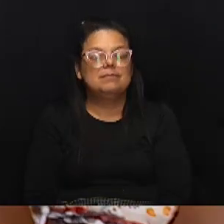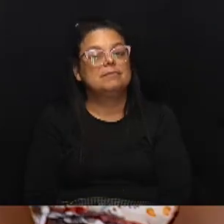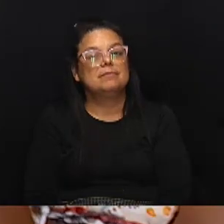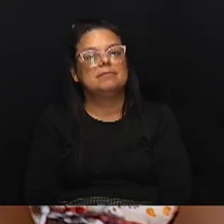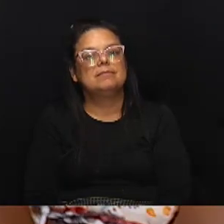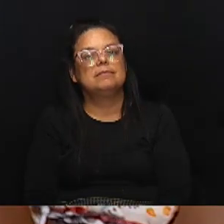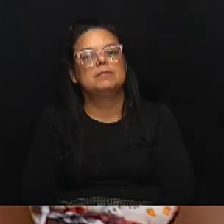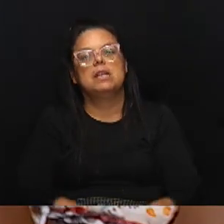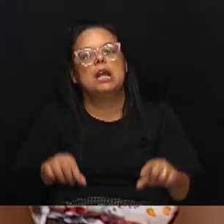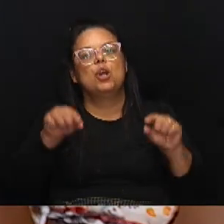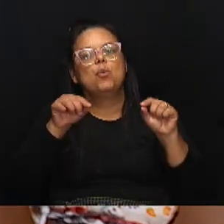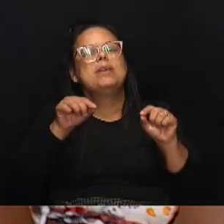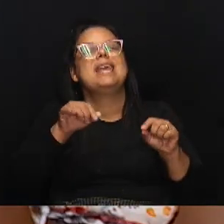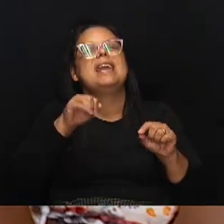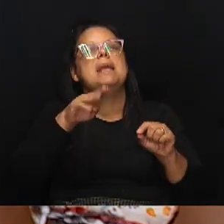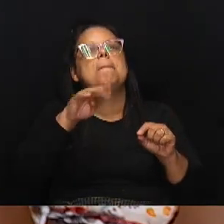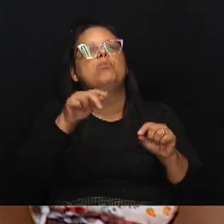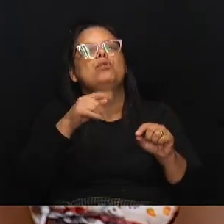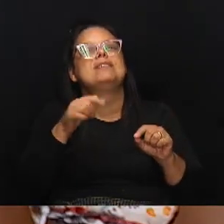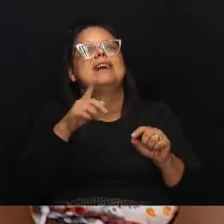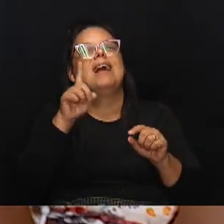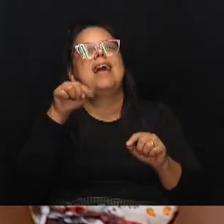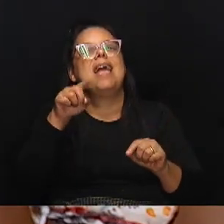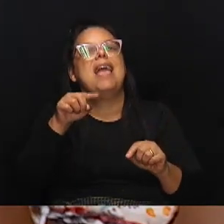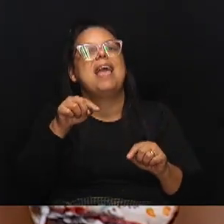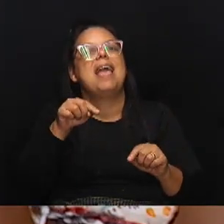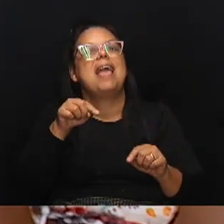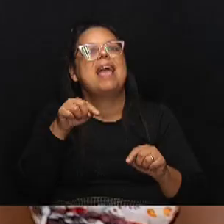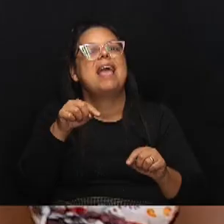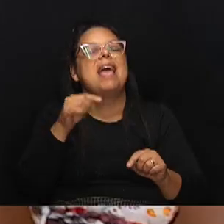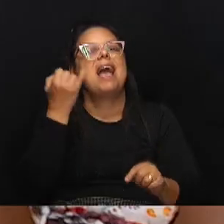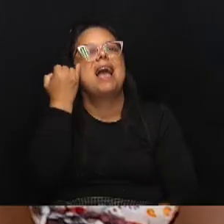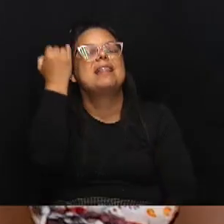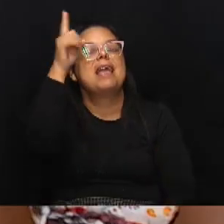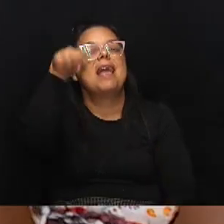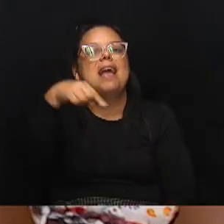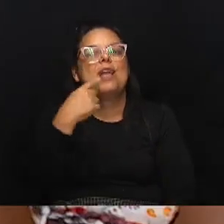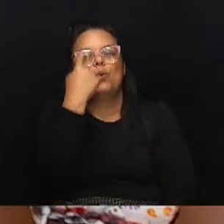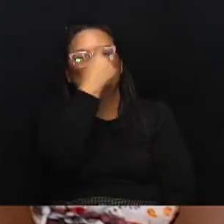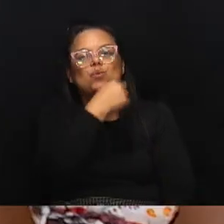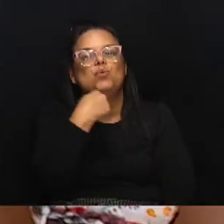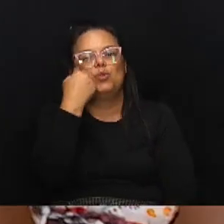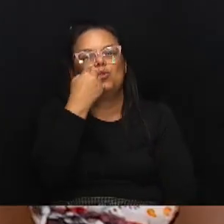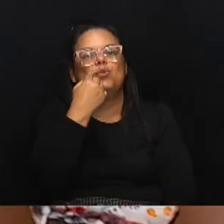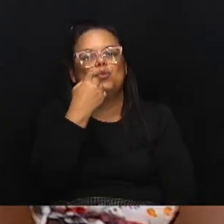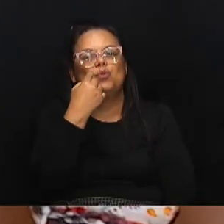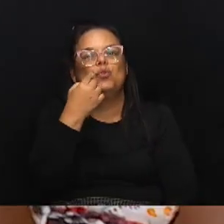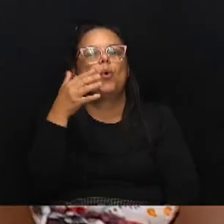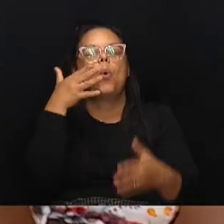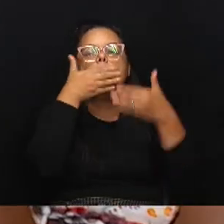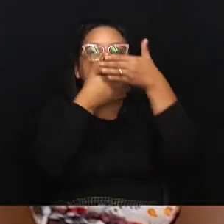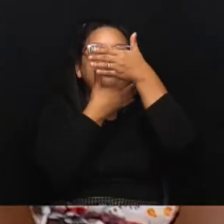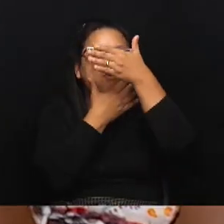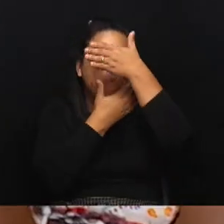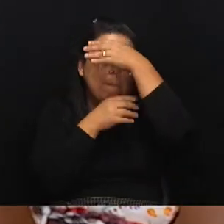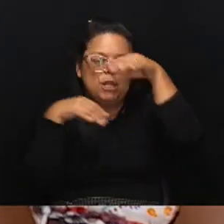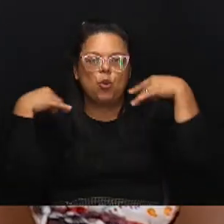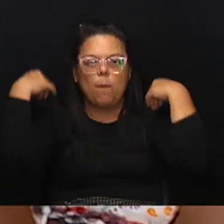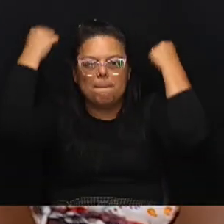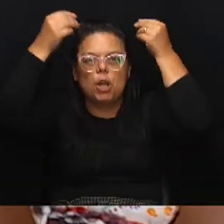O que é embuçado? A origem vem de buço, mas a ideia é do rosto, né? Então, cobrir o buço, cobrir a